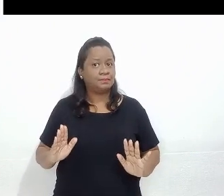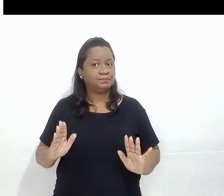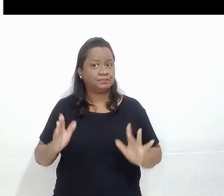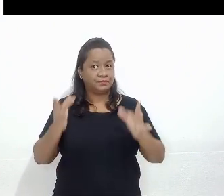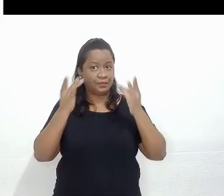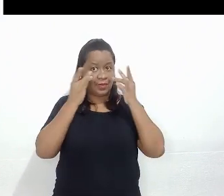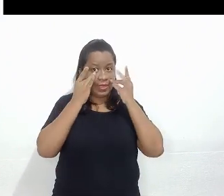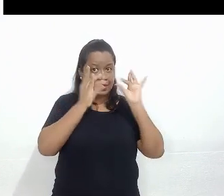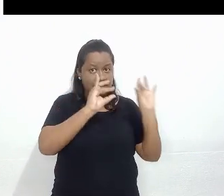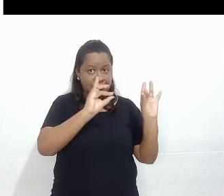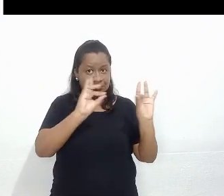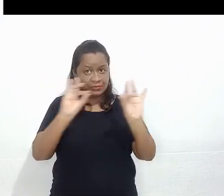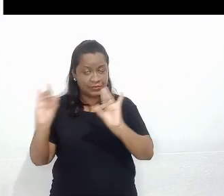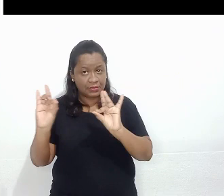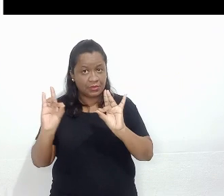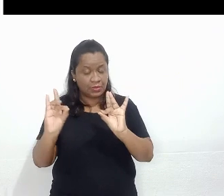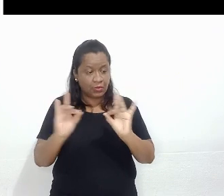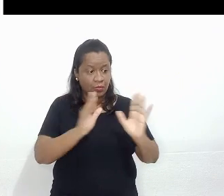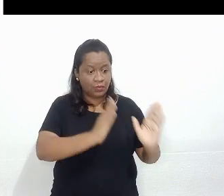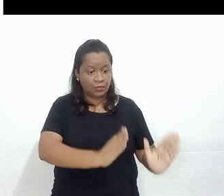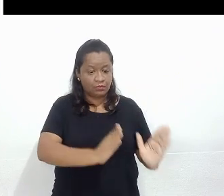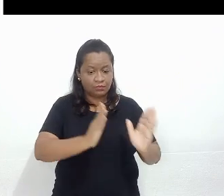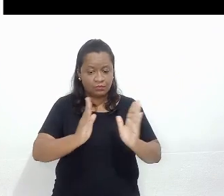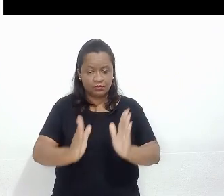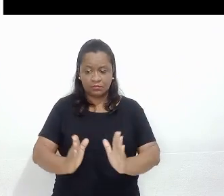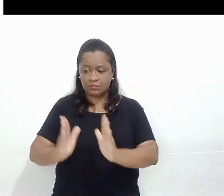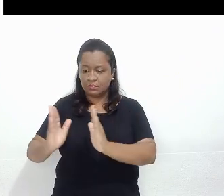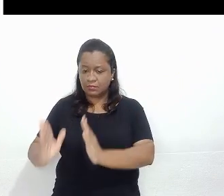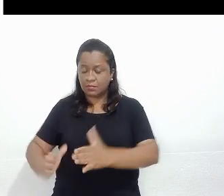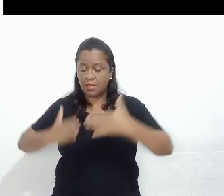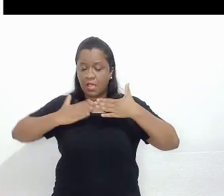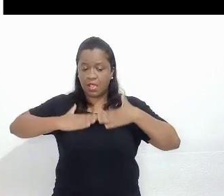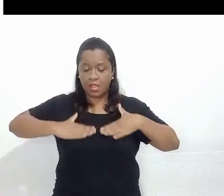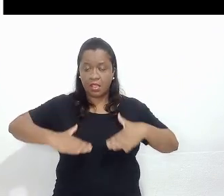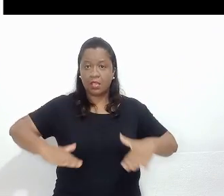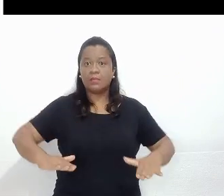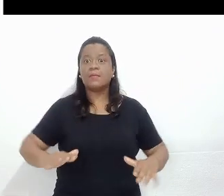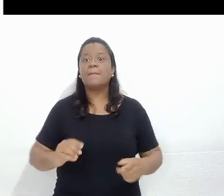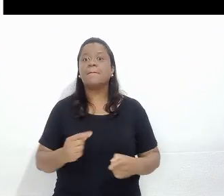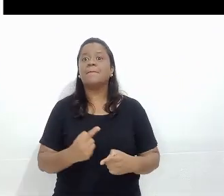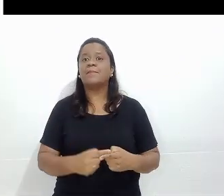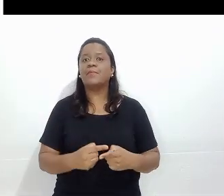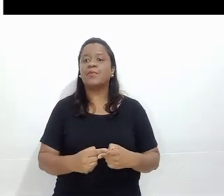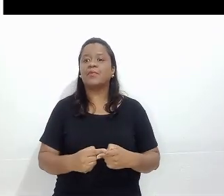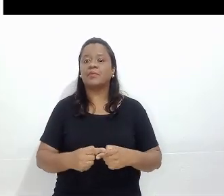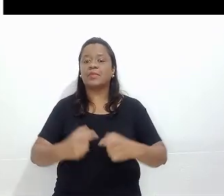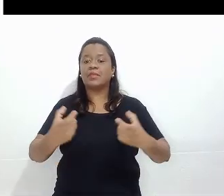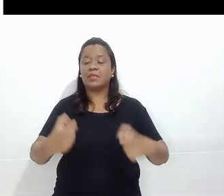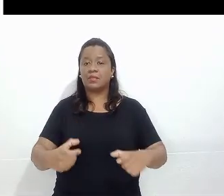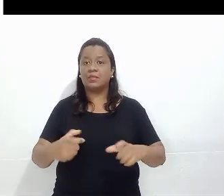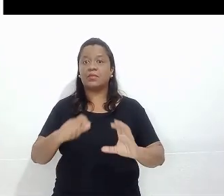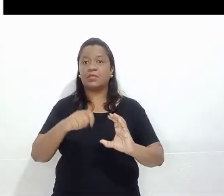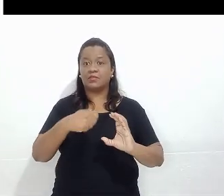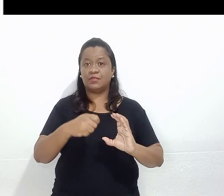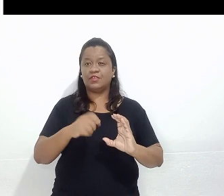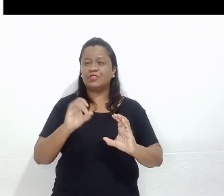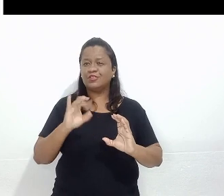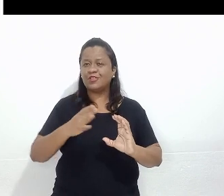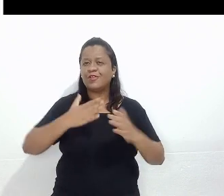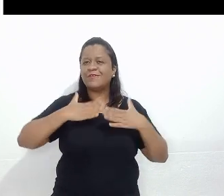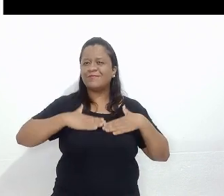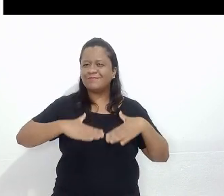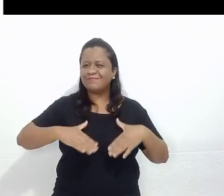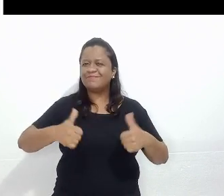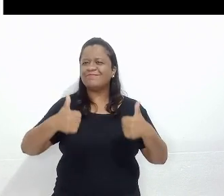atenção em cada etapa, construa cada etapa com calma, porque o set de filmagem ele só vai ser gostoso e vai ser